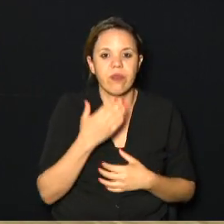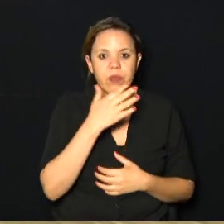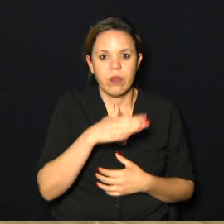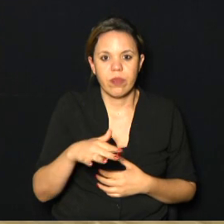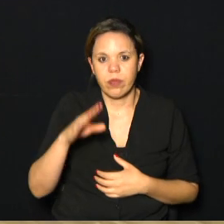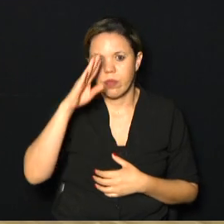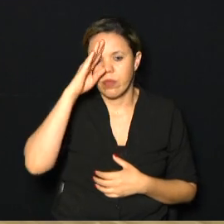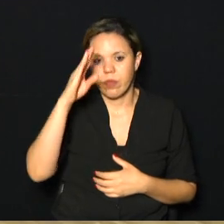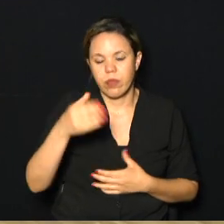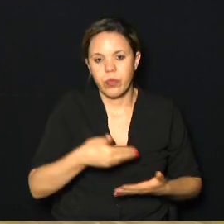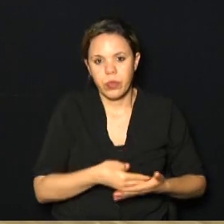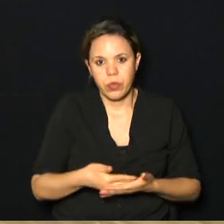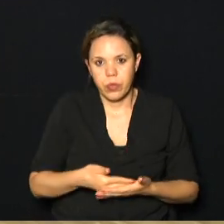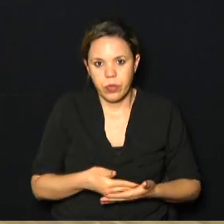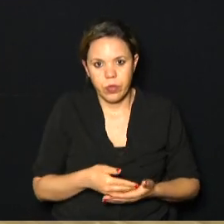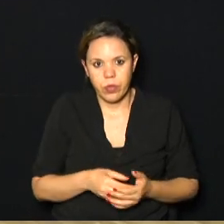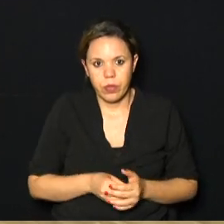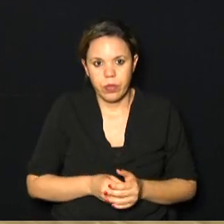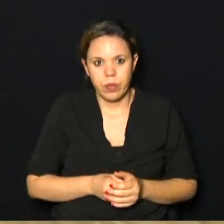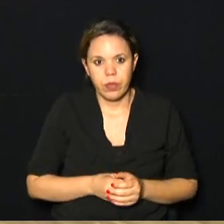crianças, principalmente nos bebês.